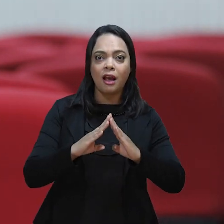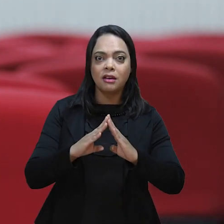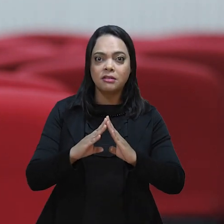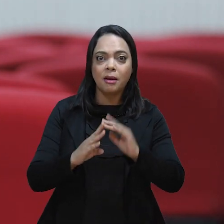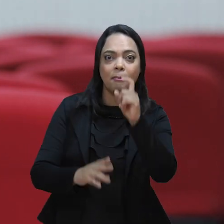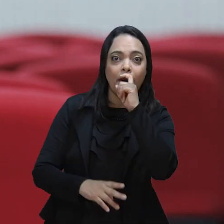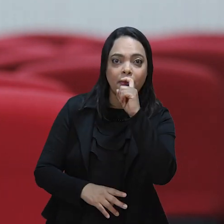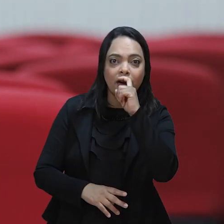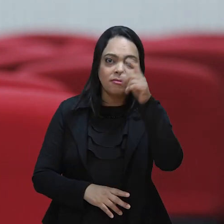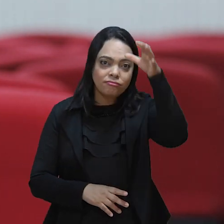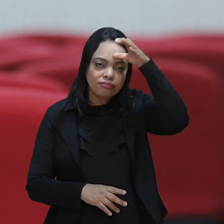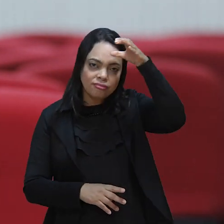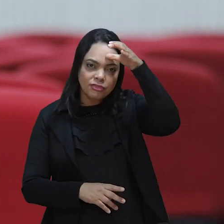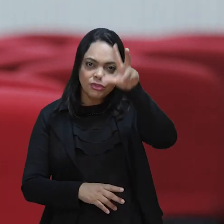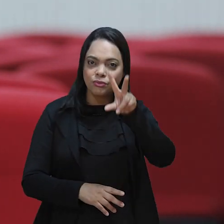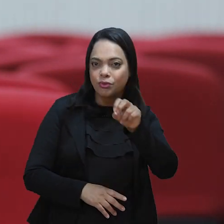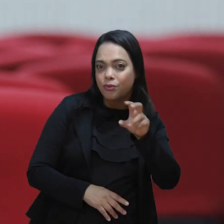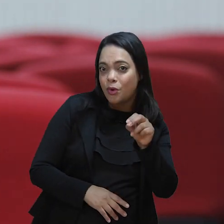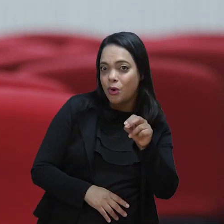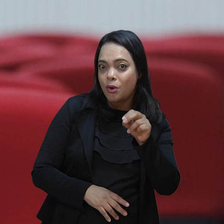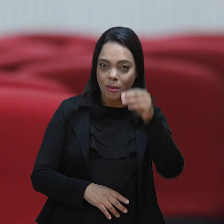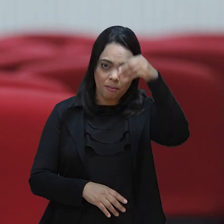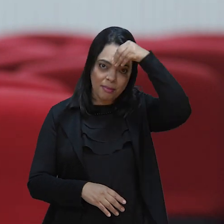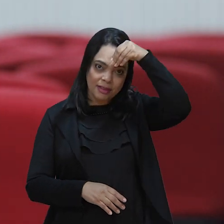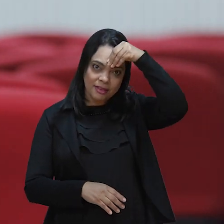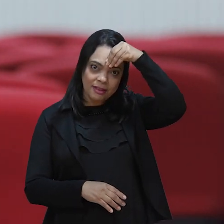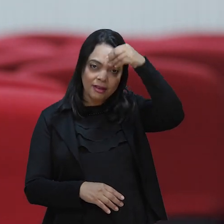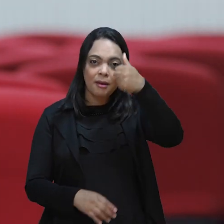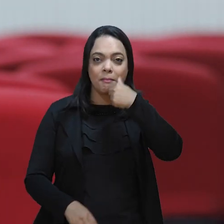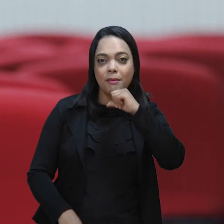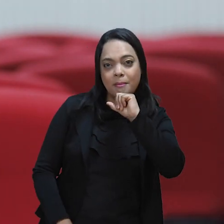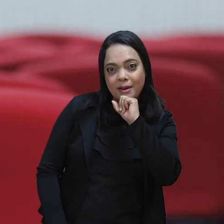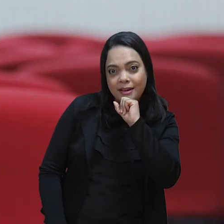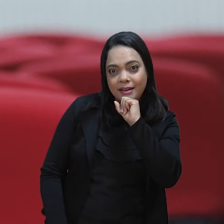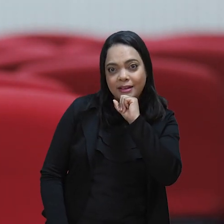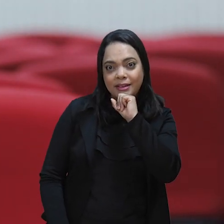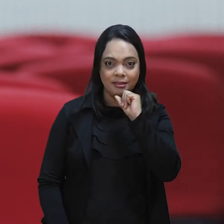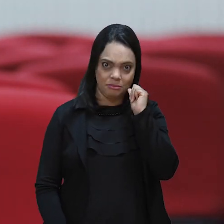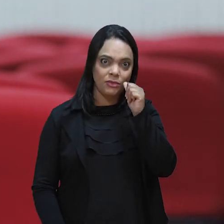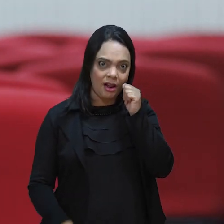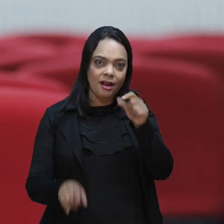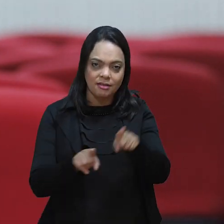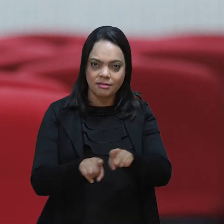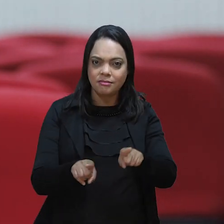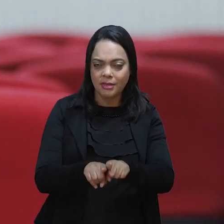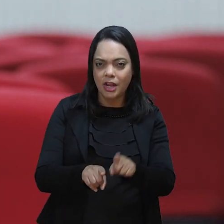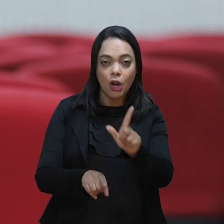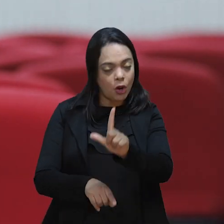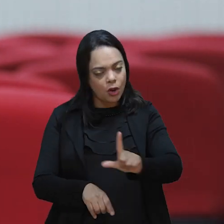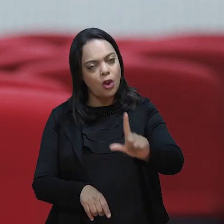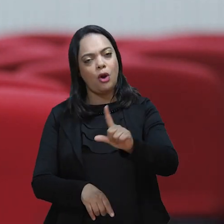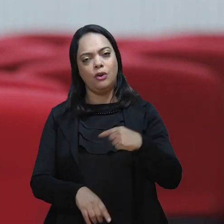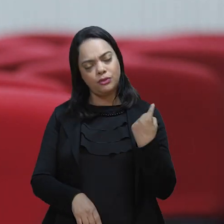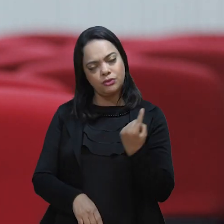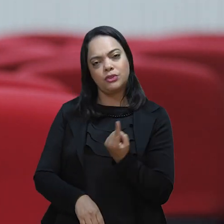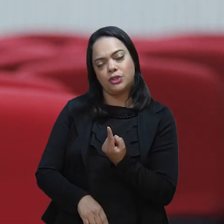pais, tios, avós, padrinhos, mães, tias, madrinhas, avós. Lógico que a gente